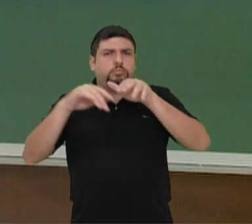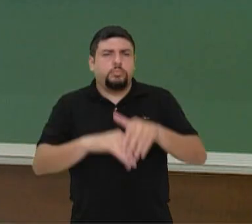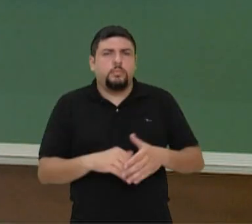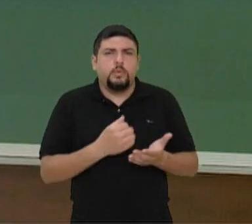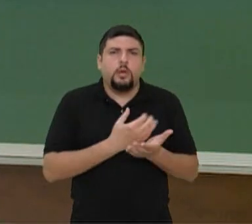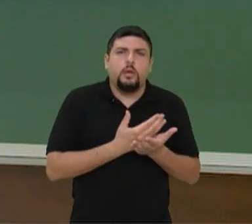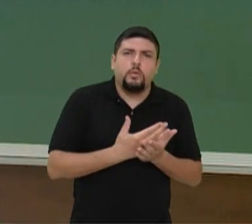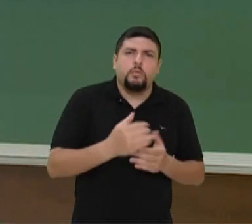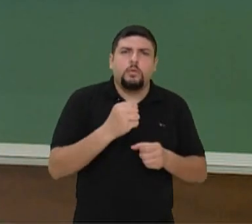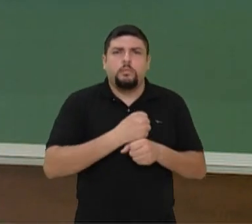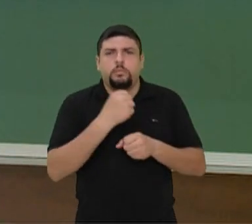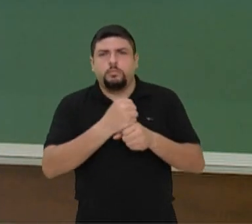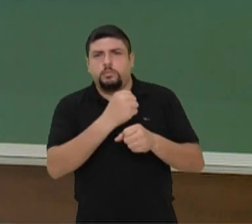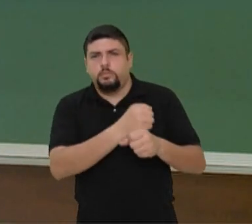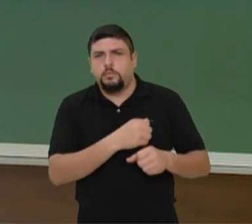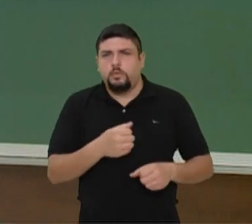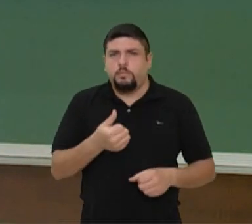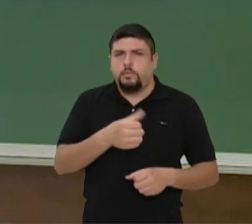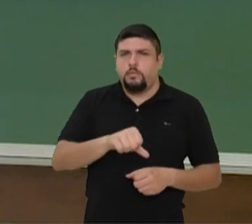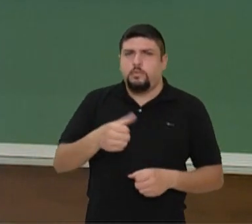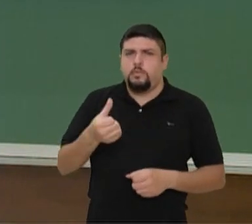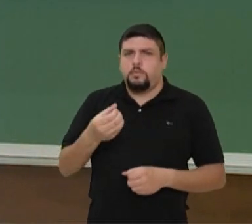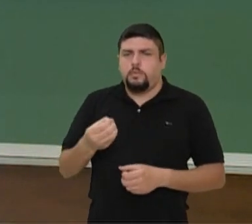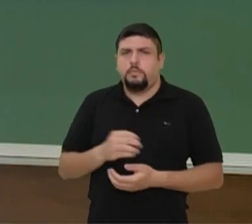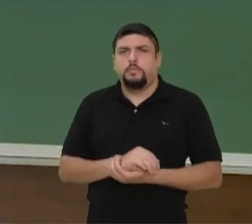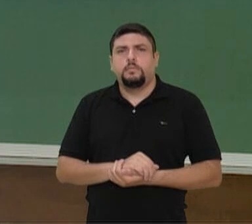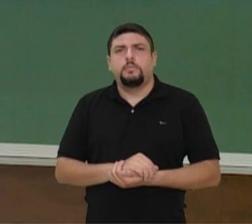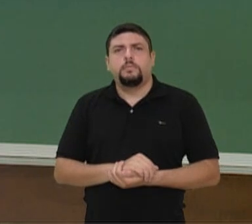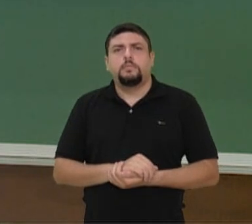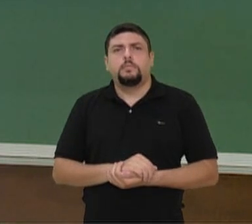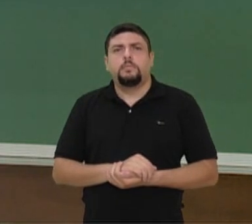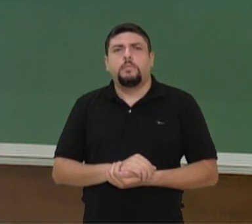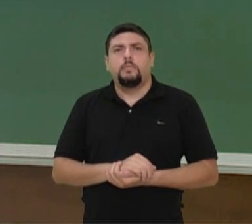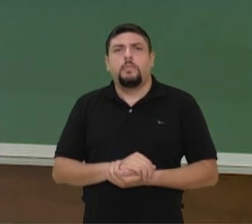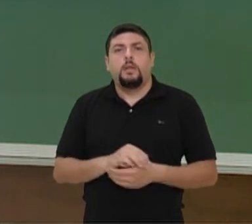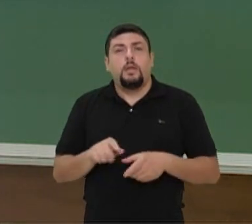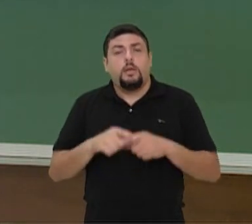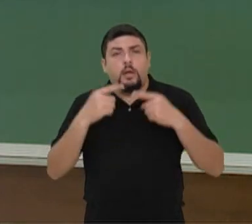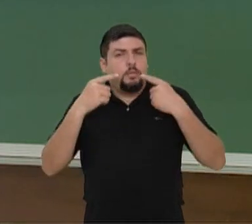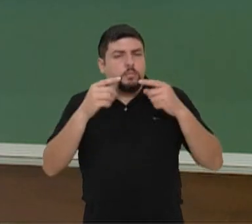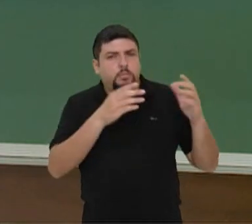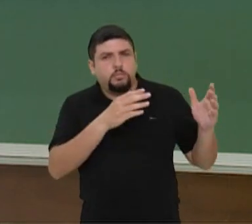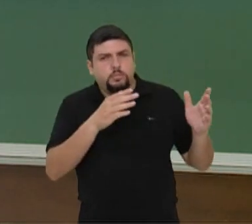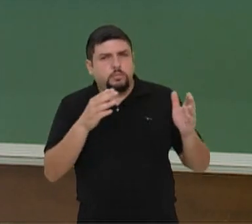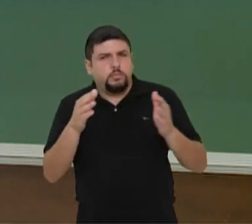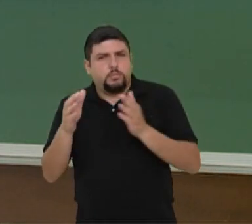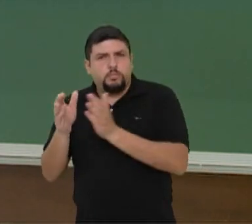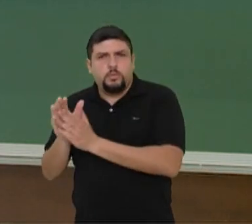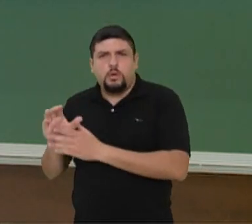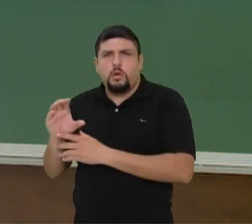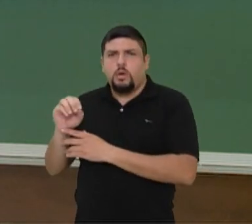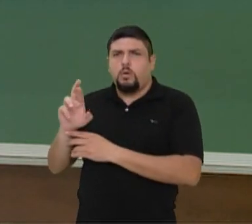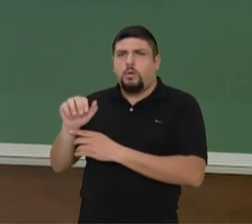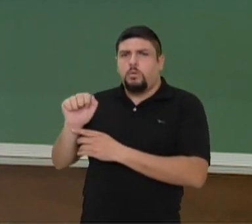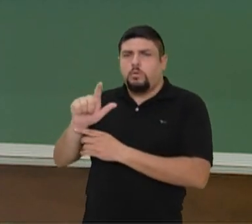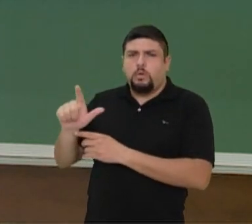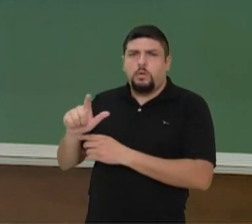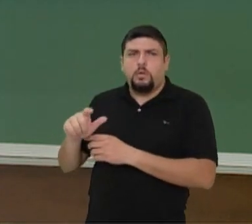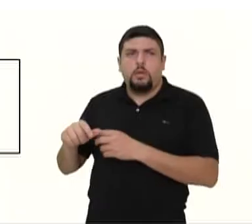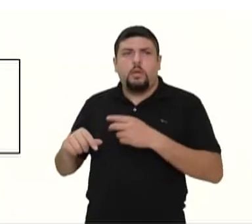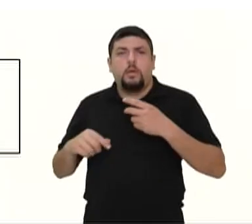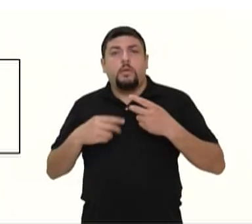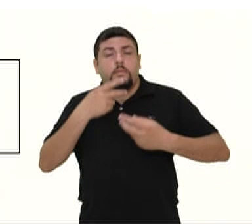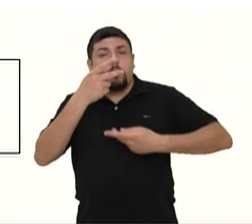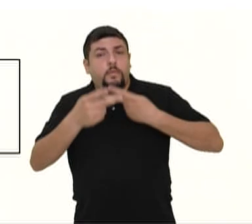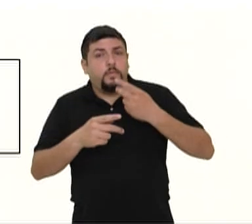terminada em 1960. E o final da sinfonia chama-se coral, né? E um coral diz Brasília, Brasil, e alguns